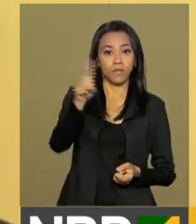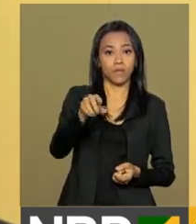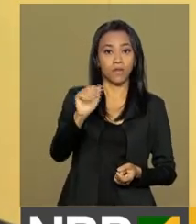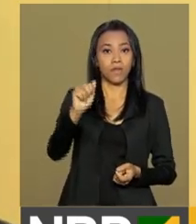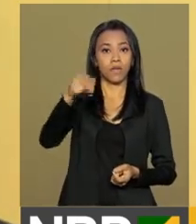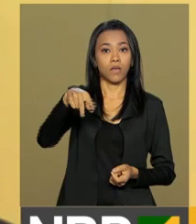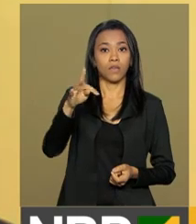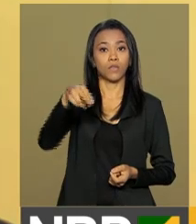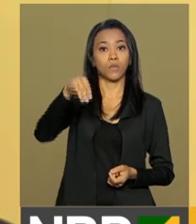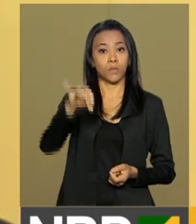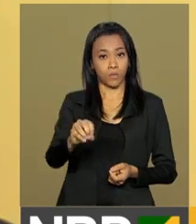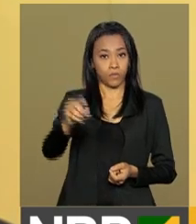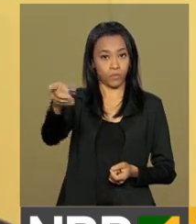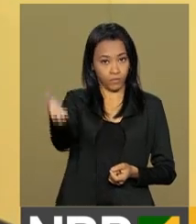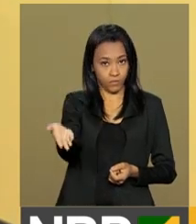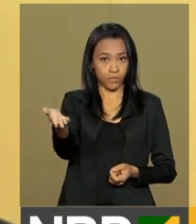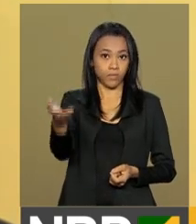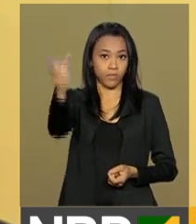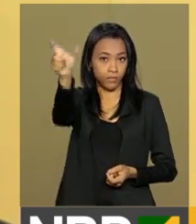Antônio, da Comigo,